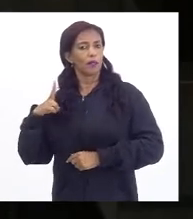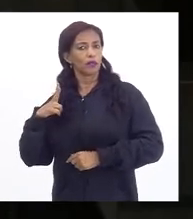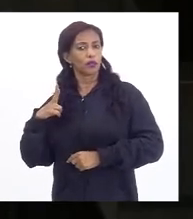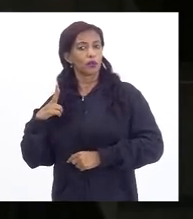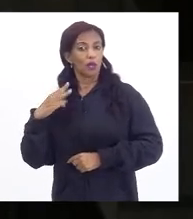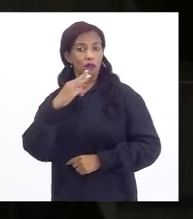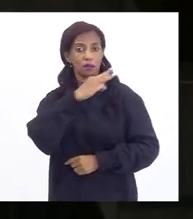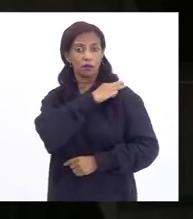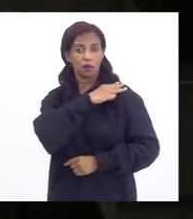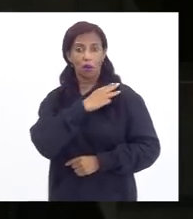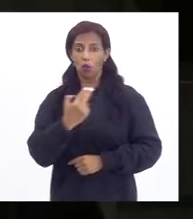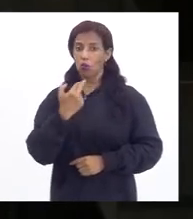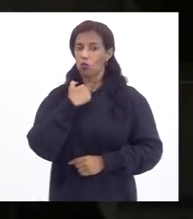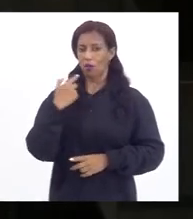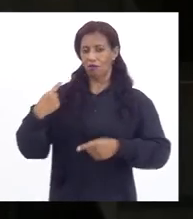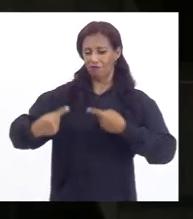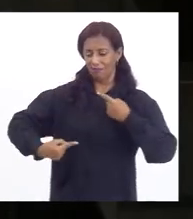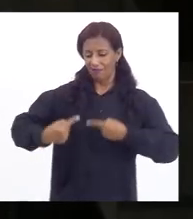dá para fazer esse debate